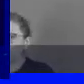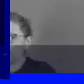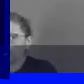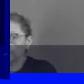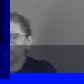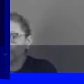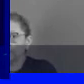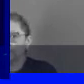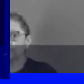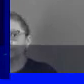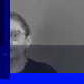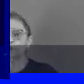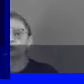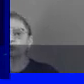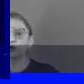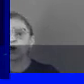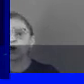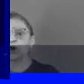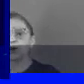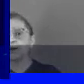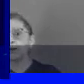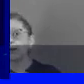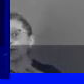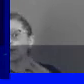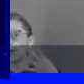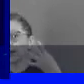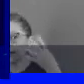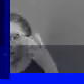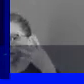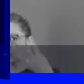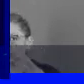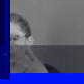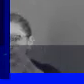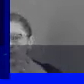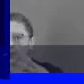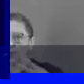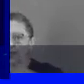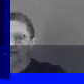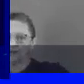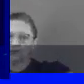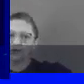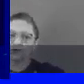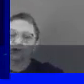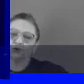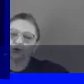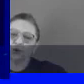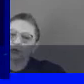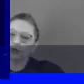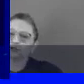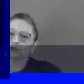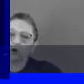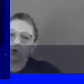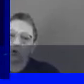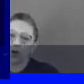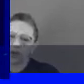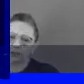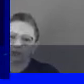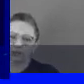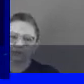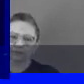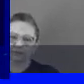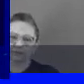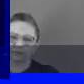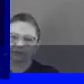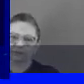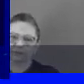monocrática, o presidente do Senado impede a análise de todo e qualquer pedido de impeachment ou de projetos